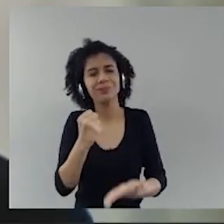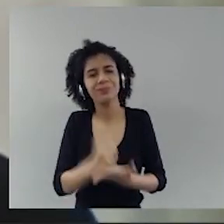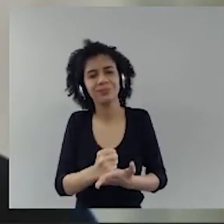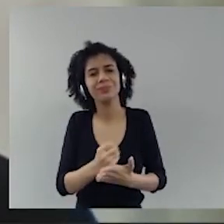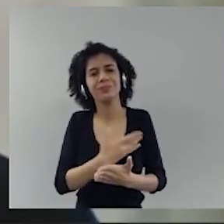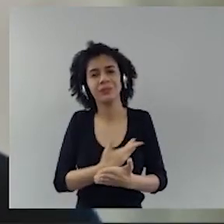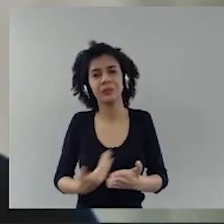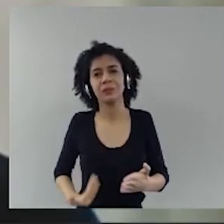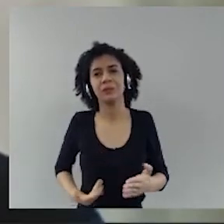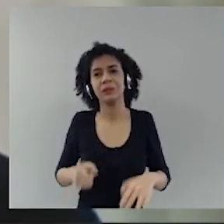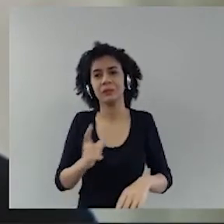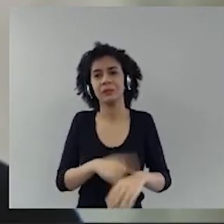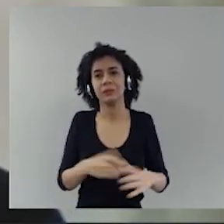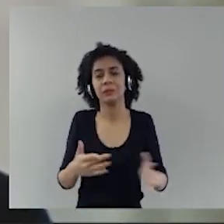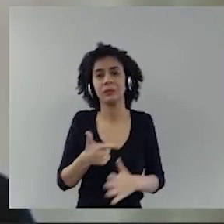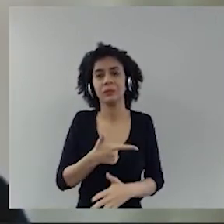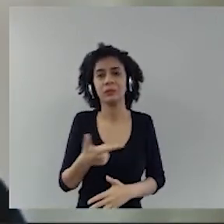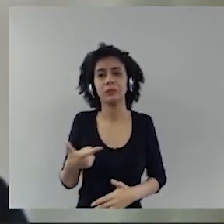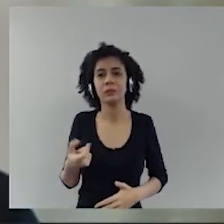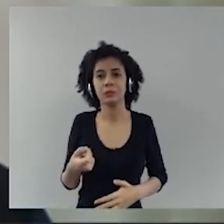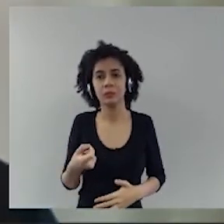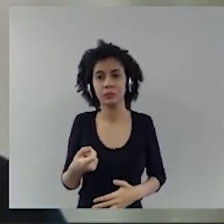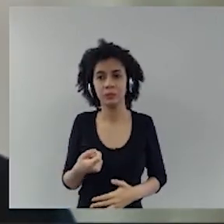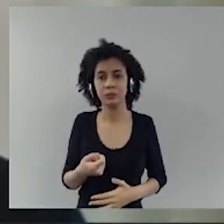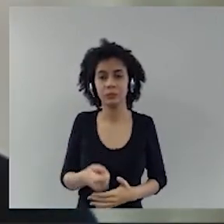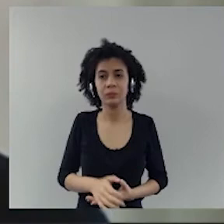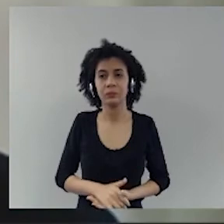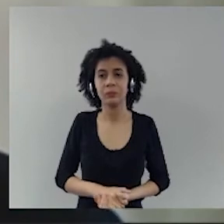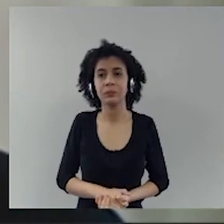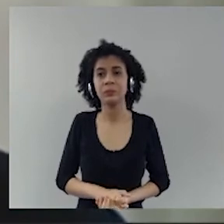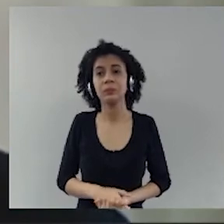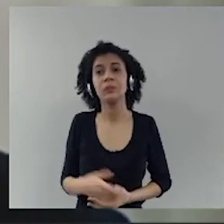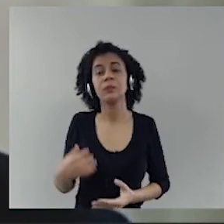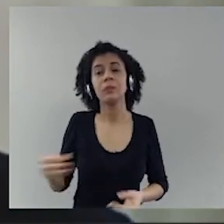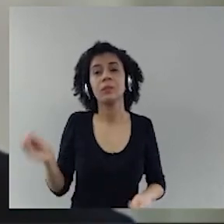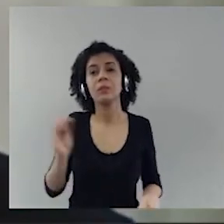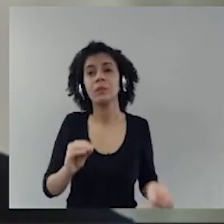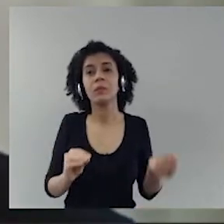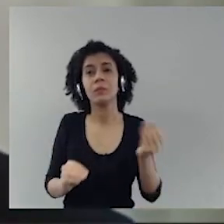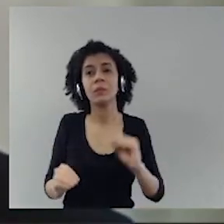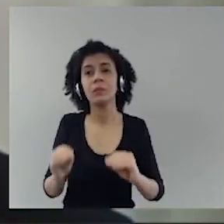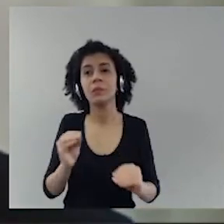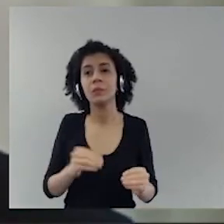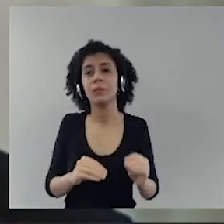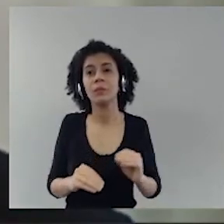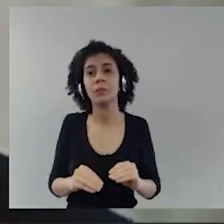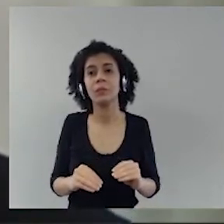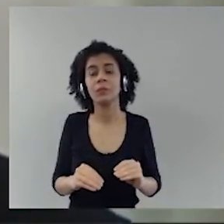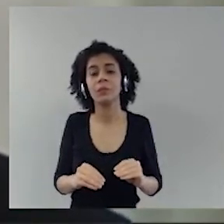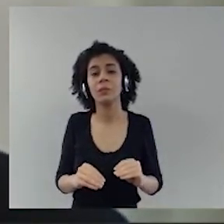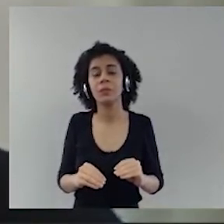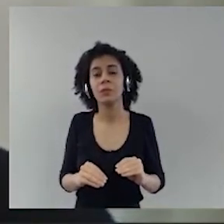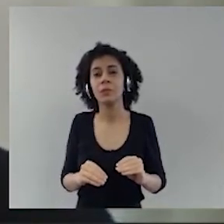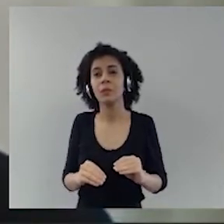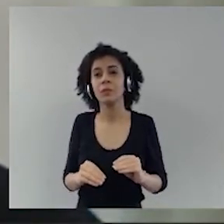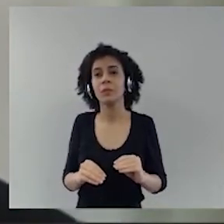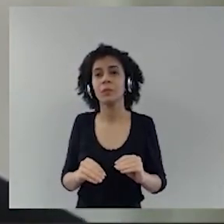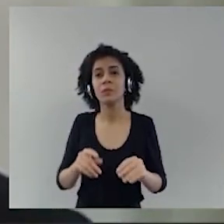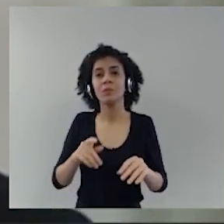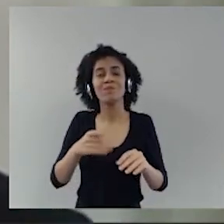de hoje do ano de 2018 instinto aqui algumas algumas consequências